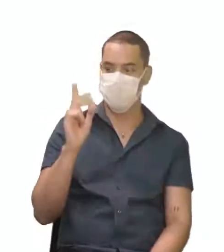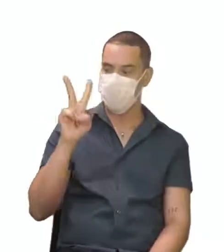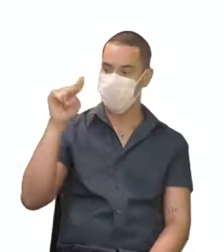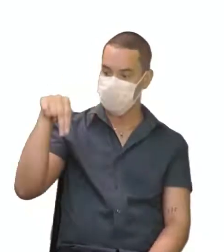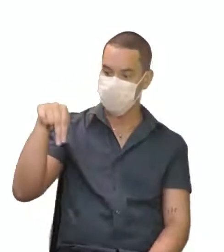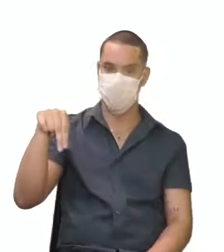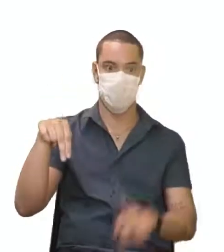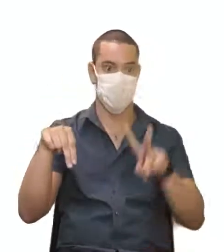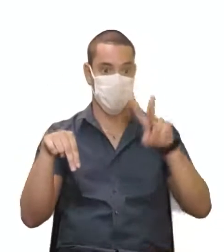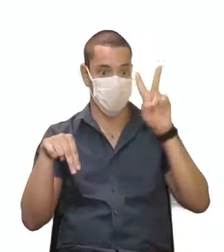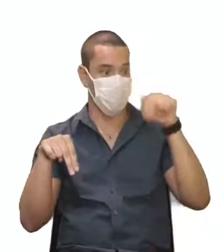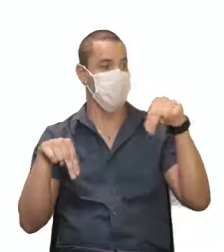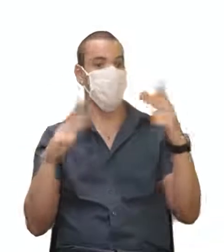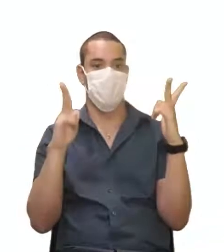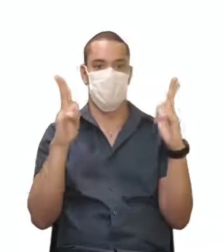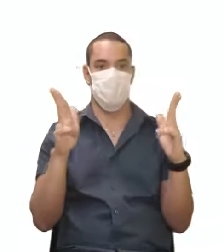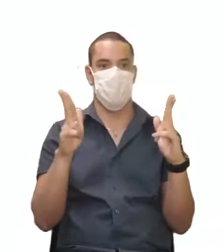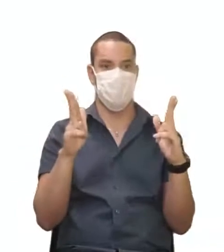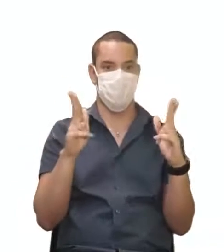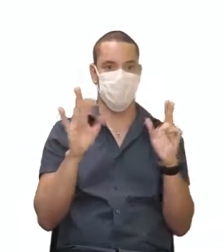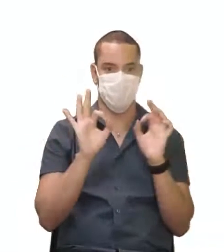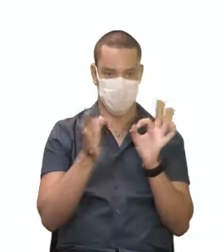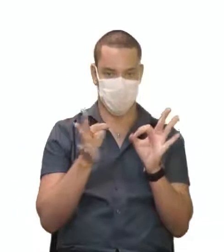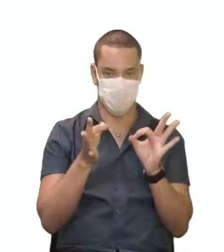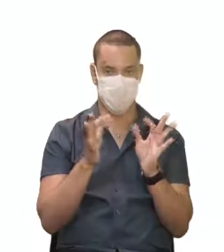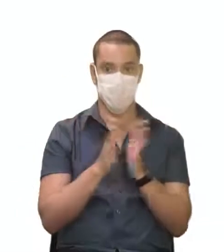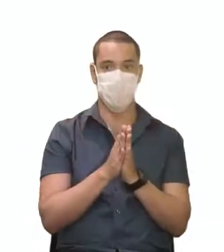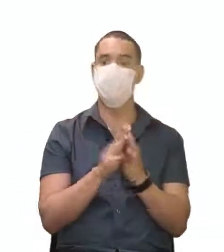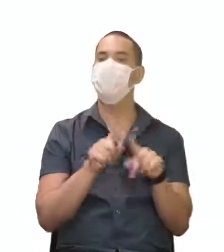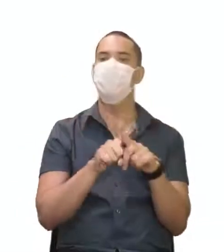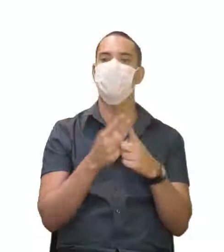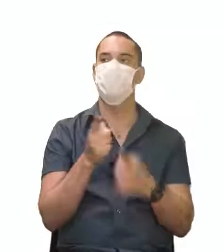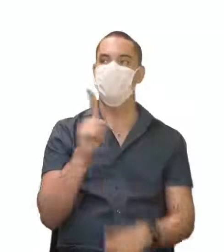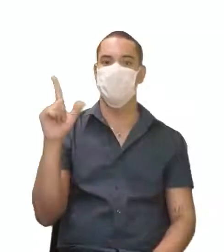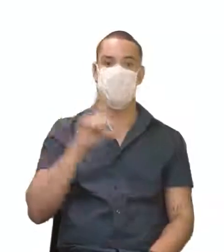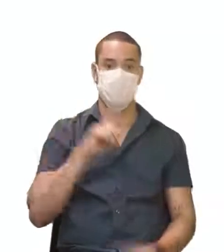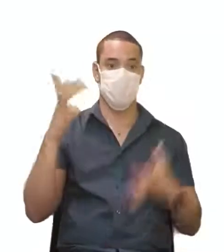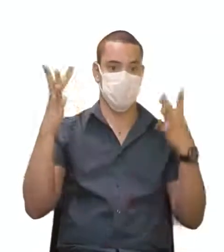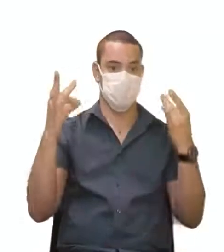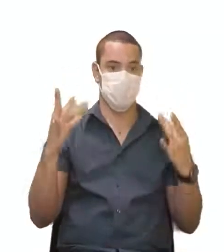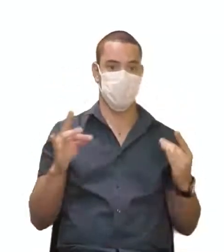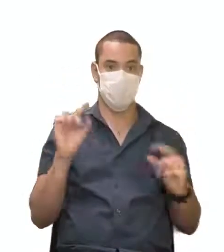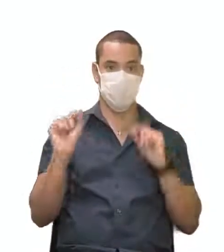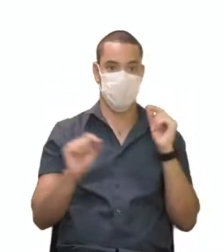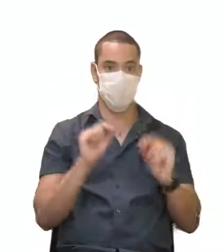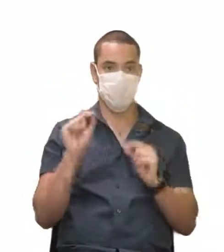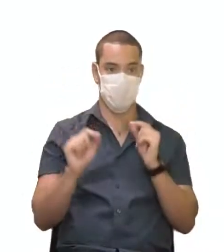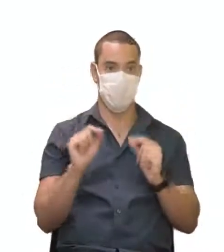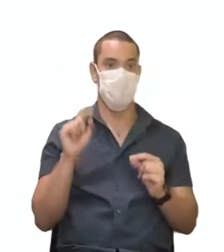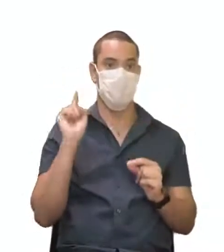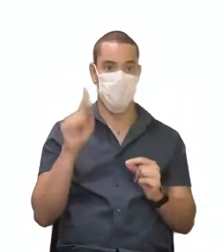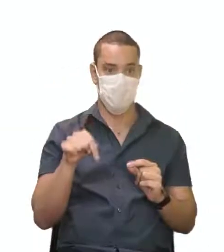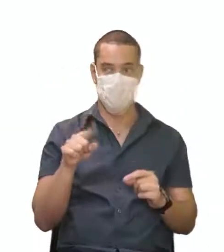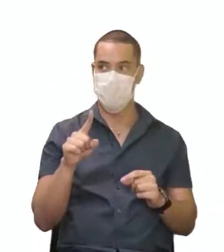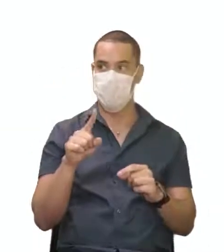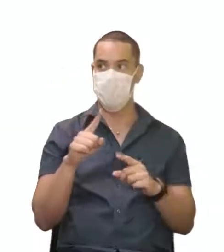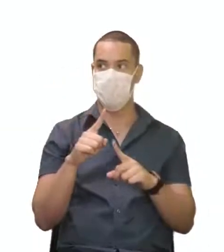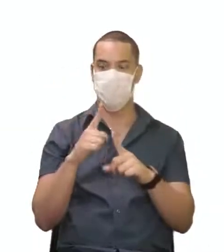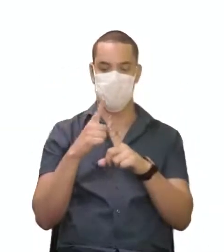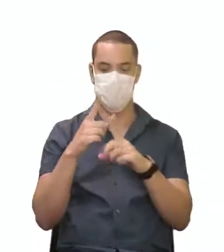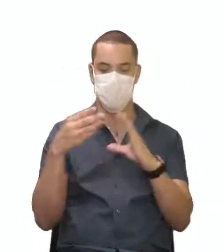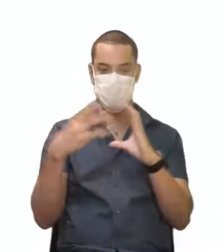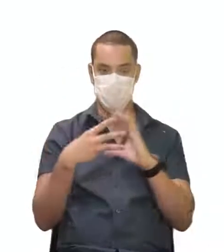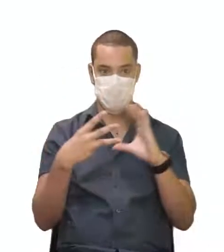ter duas células também 2Ns, tá? Só que aqui a gente tem um detalhe que é a célula vegetal também vai